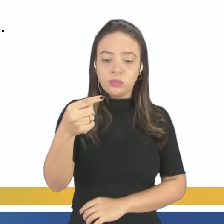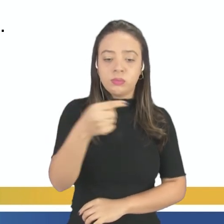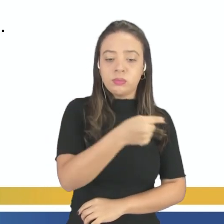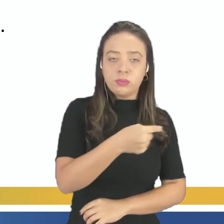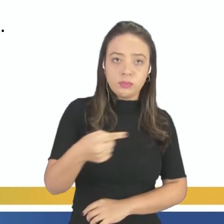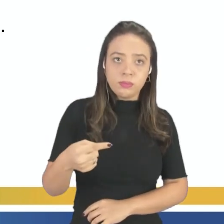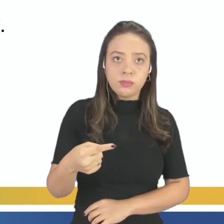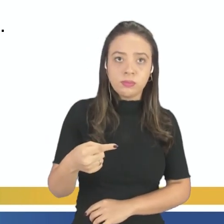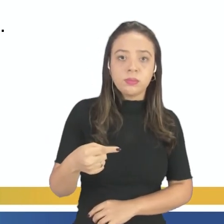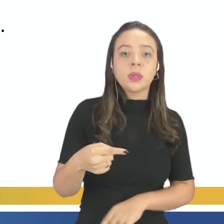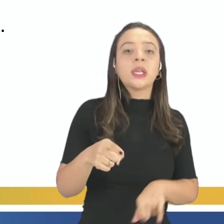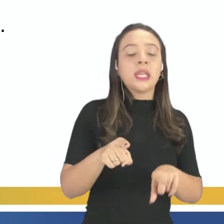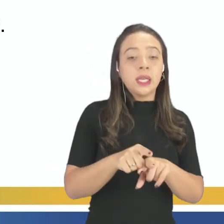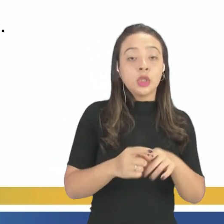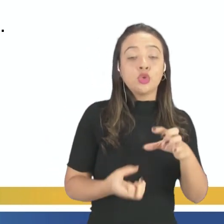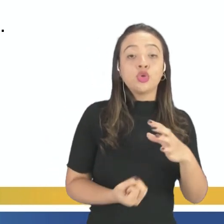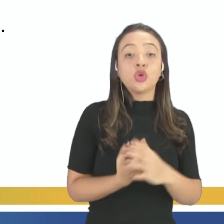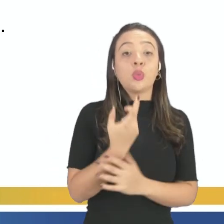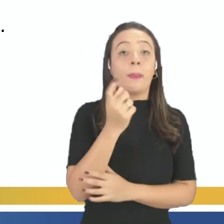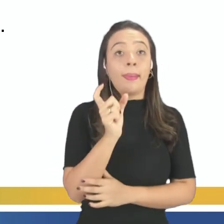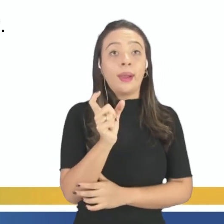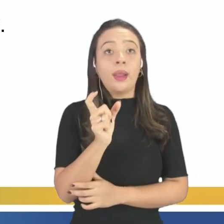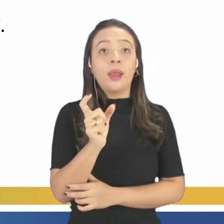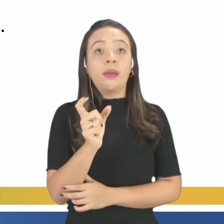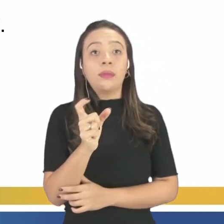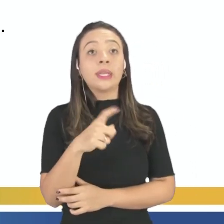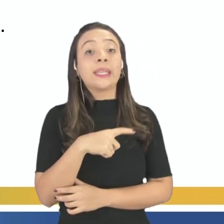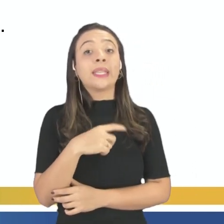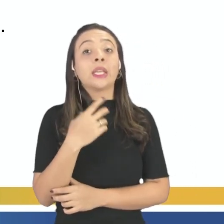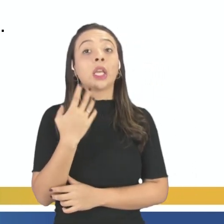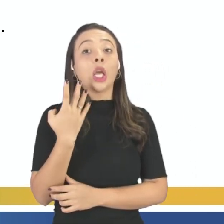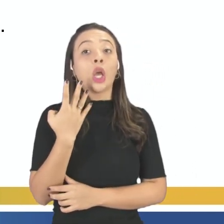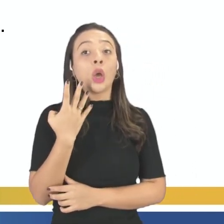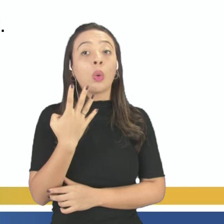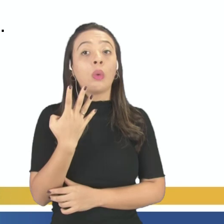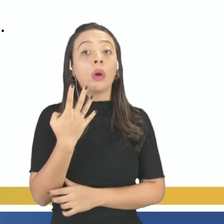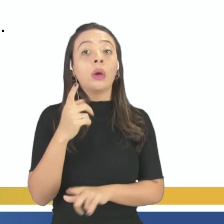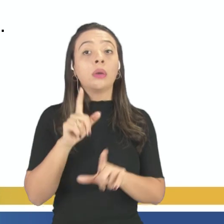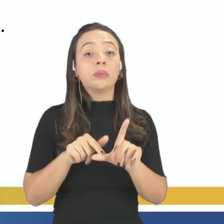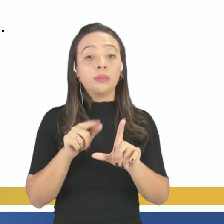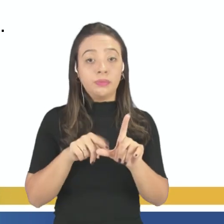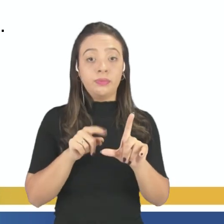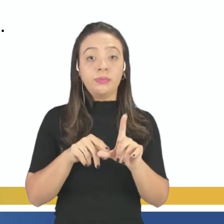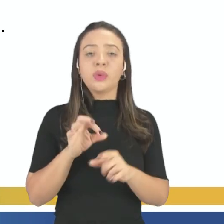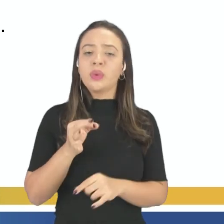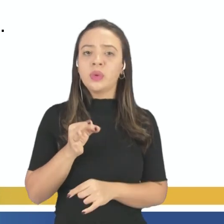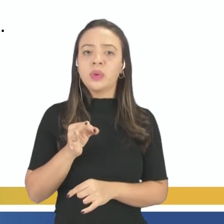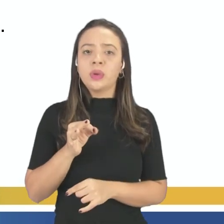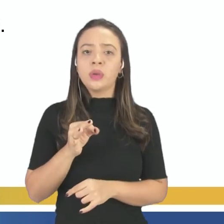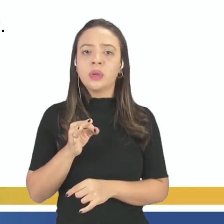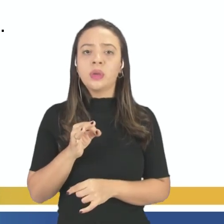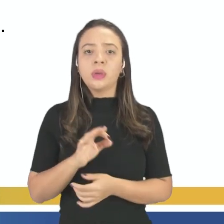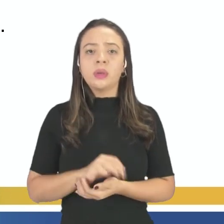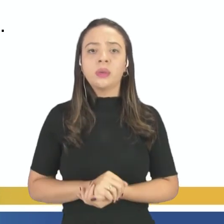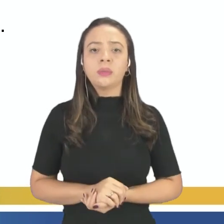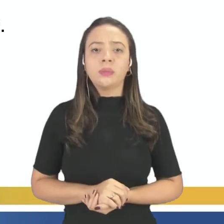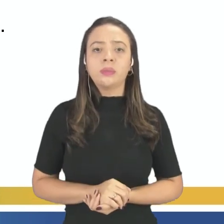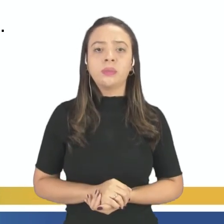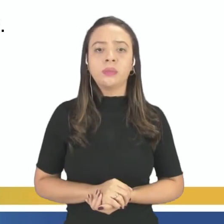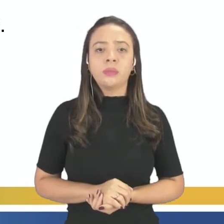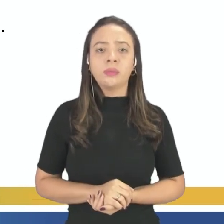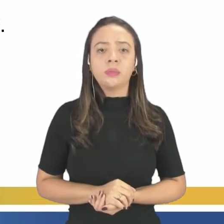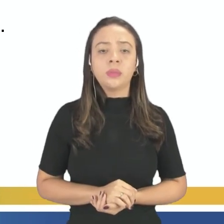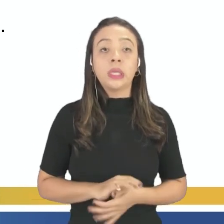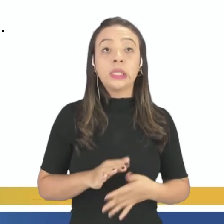linha, ele vai formar uma palavra com 4 letras, certo? E aí você vai observar